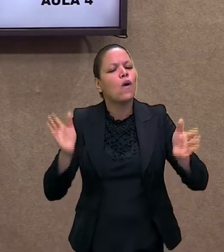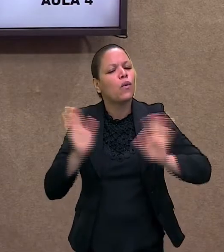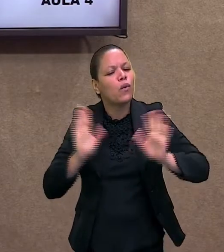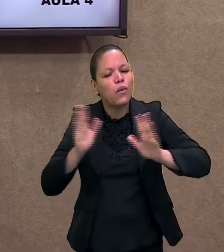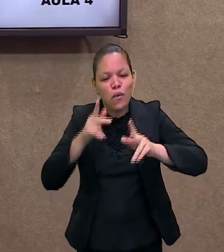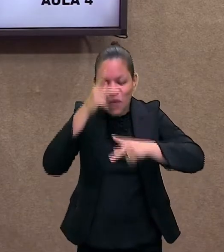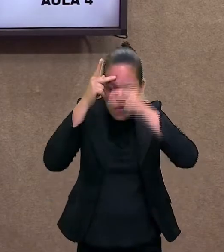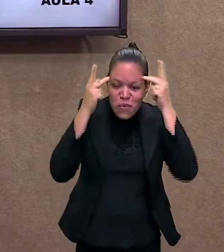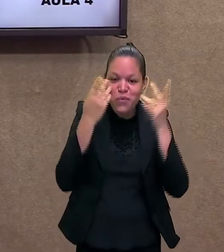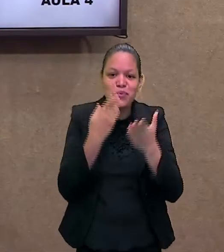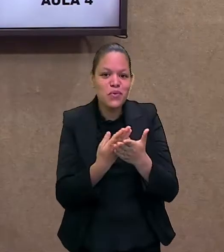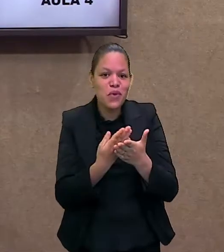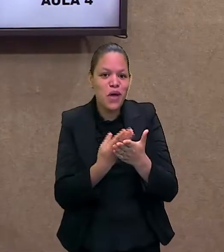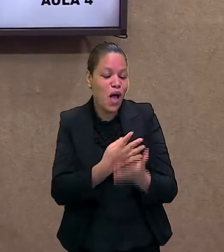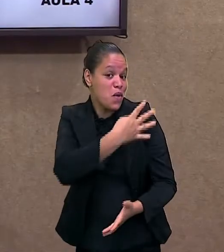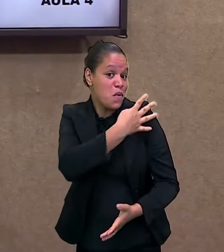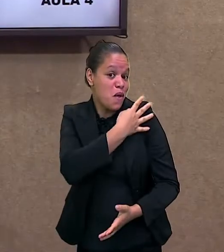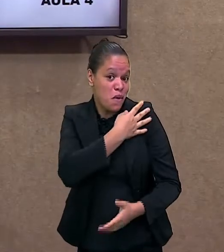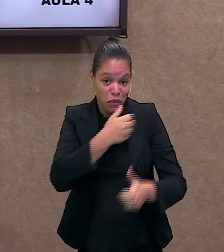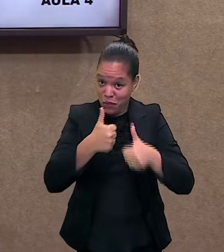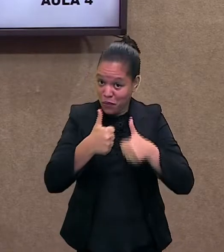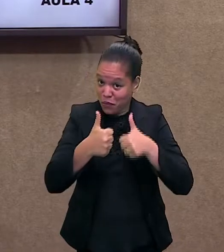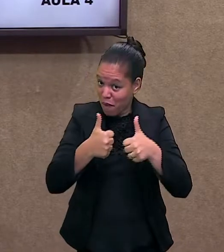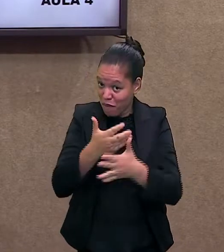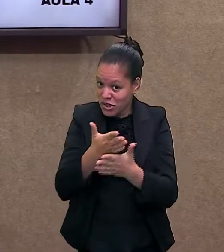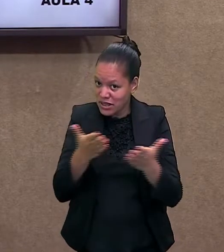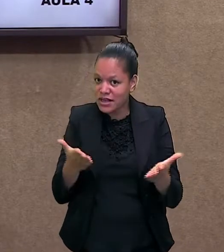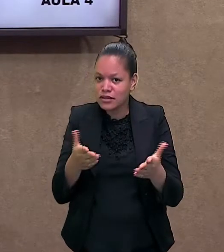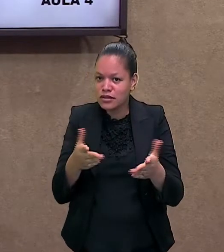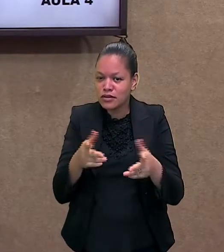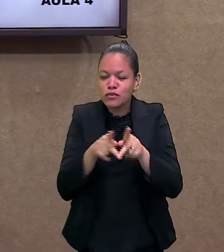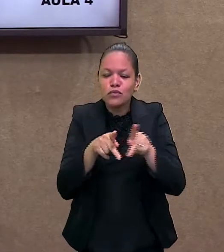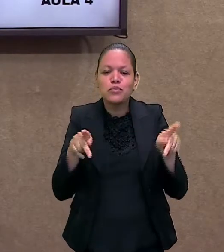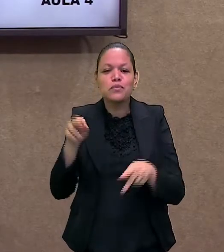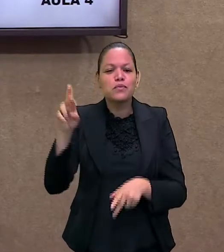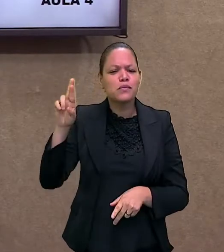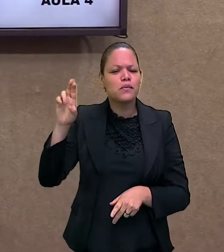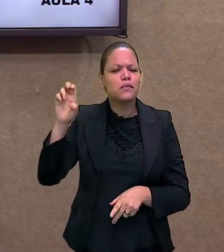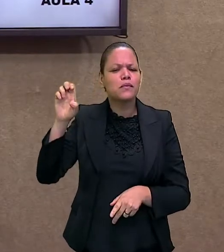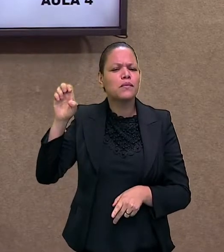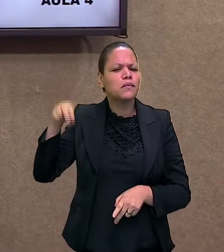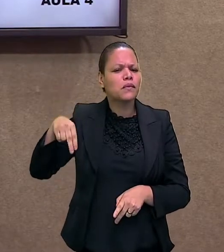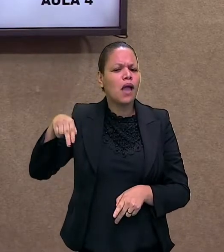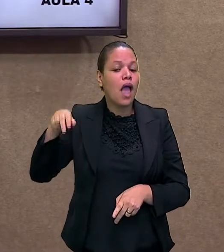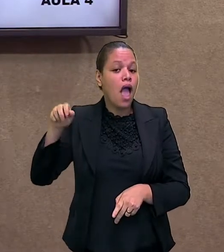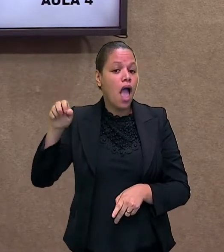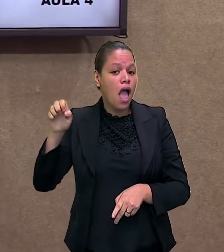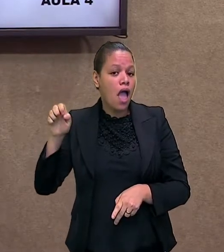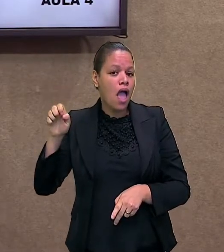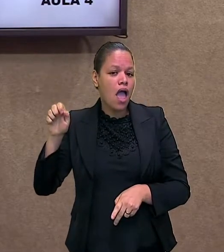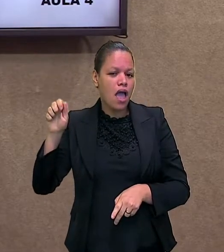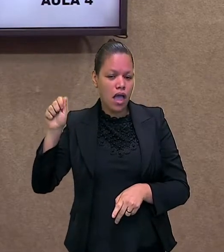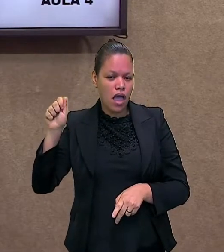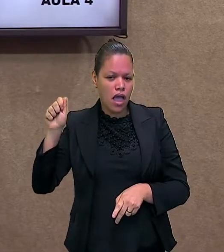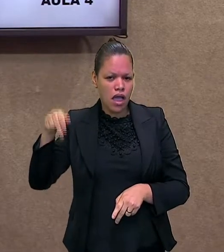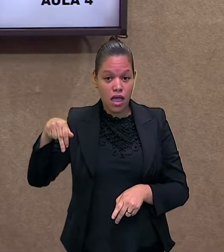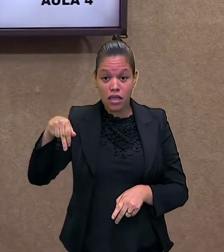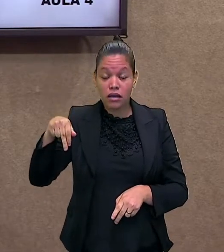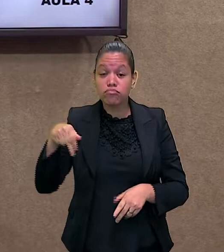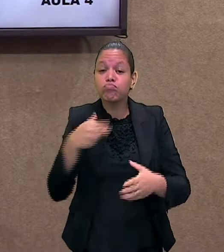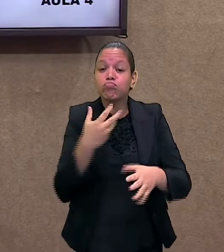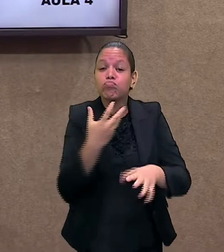Olá, estudantes do quarto ano, tudo bem com vocês? Eu sou o professor Renan e na aula de hoje do componente curricular